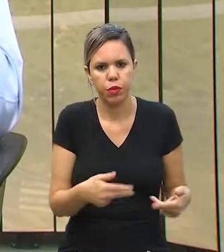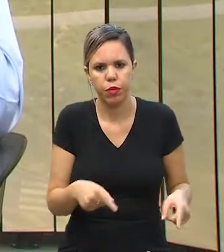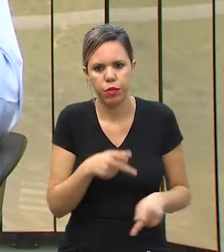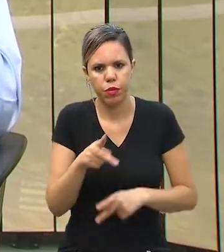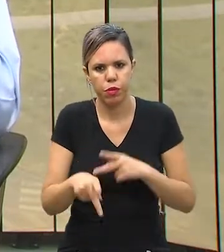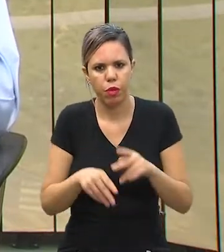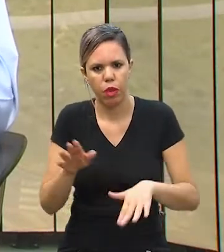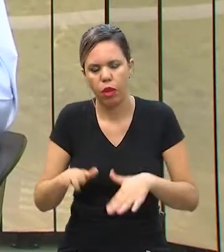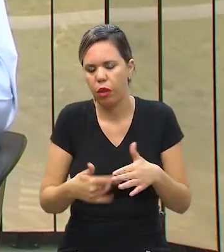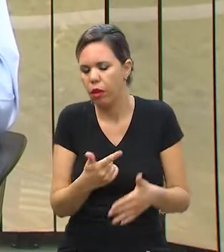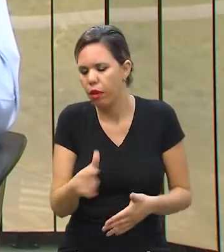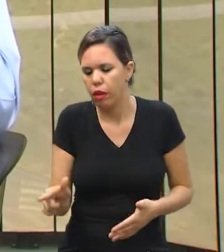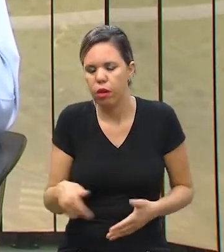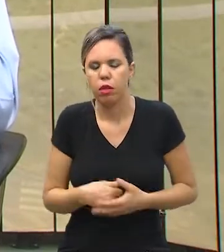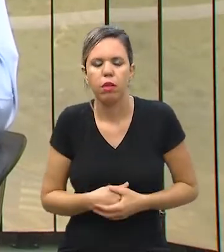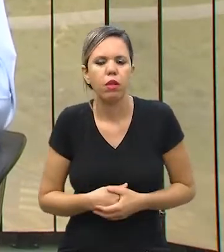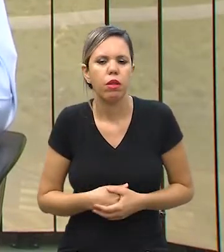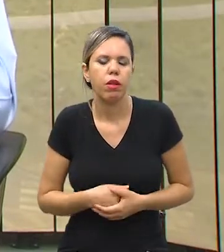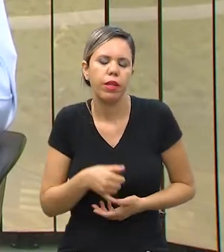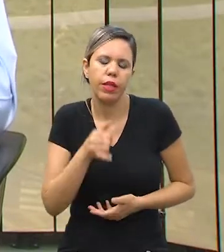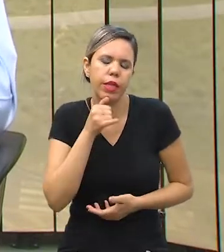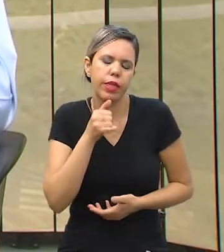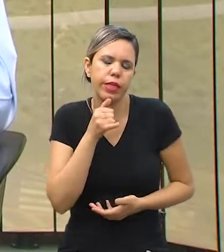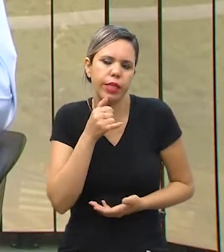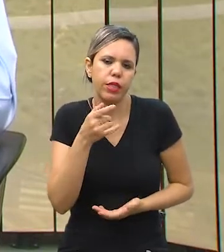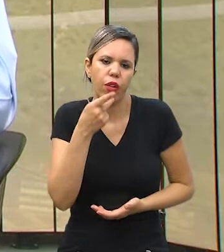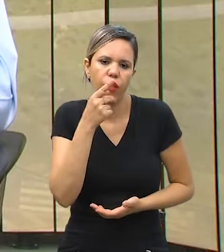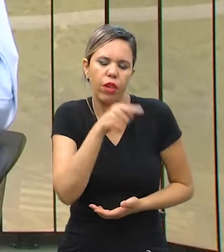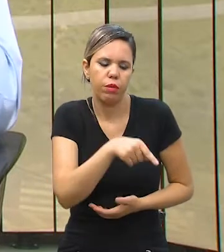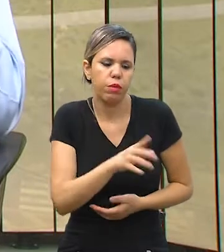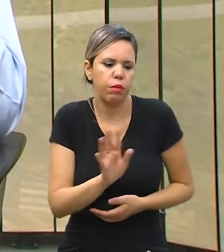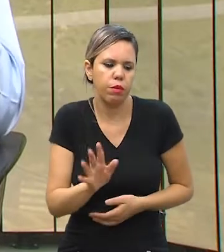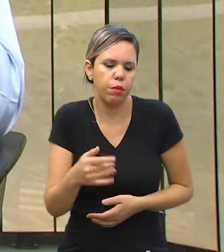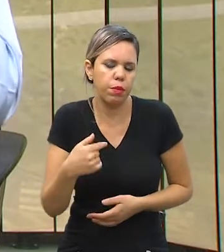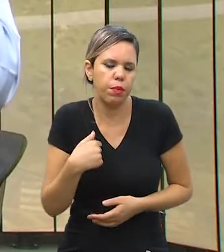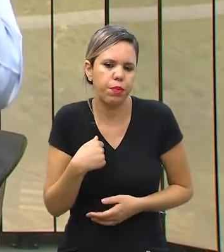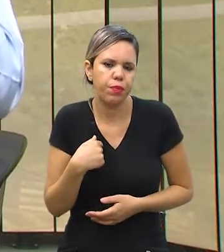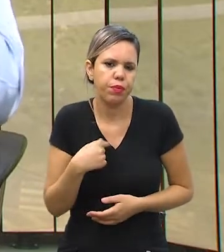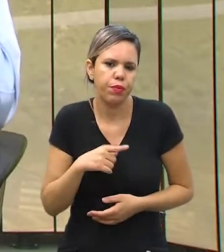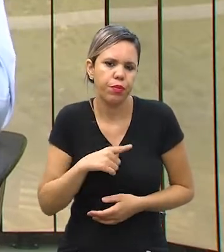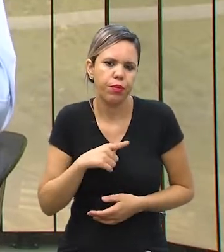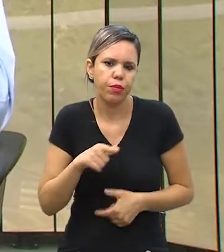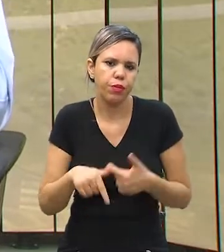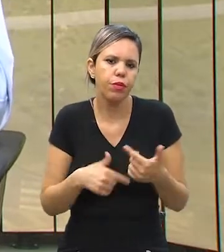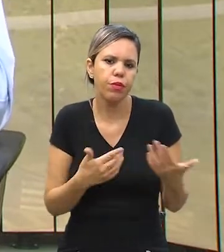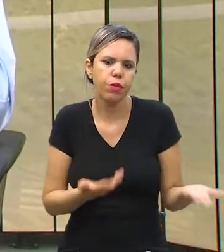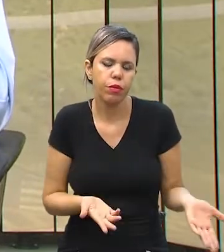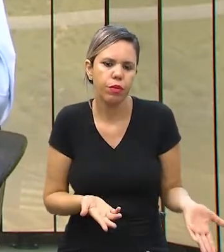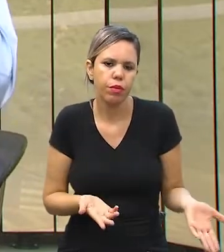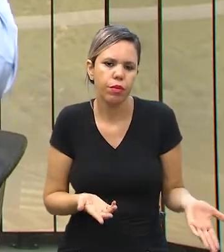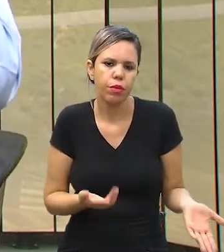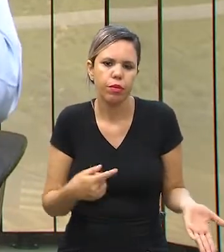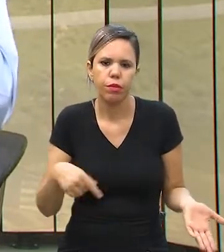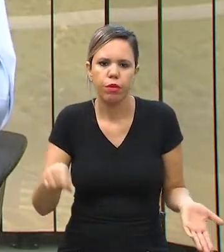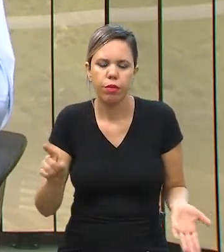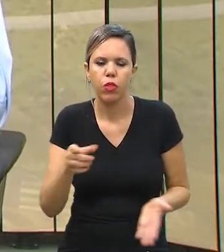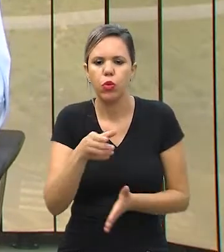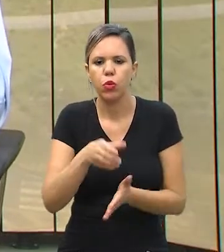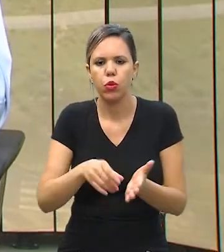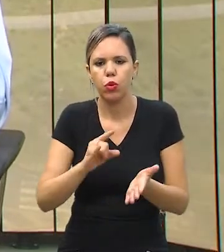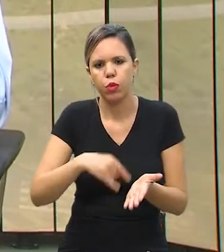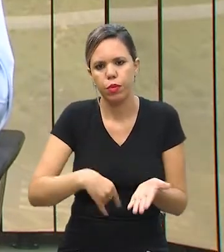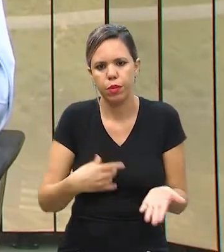as pessoas às vezes não têm. Vou citar aqui um exemplo para você. A pessoa fala, não, eu vou ter um emprego ali, eu vou lá levar meu